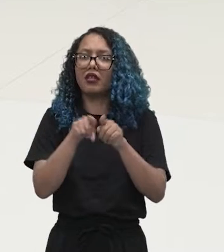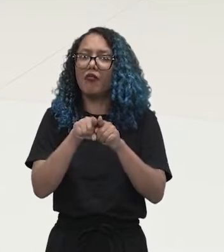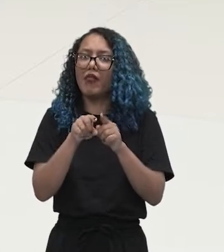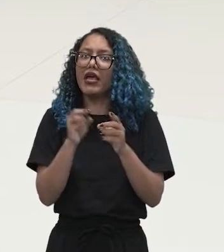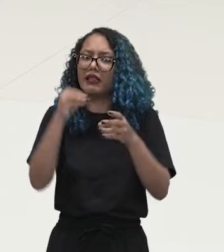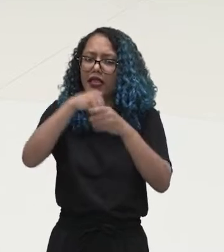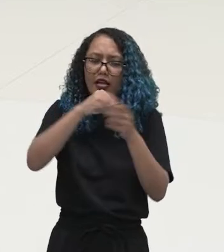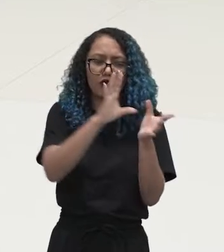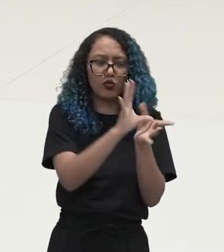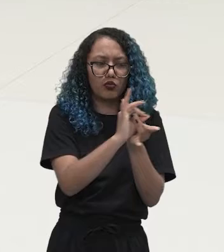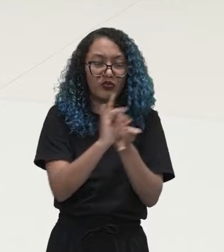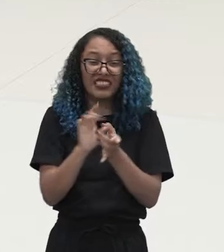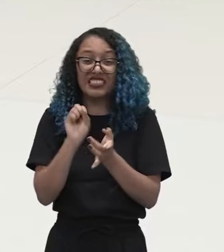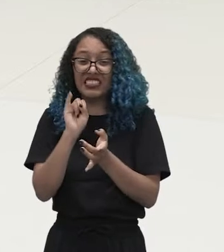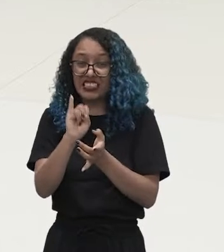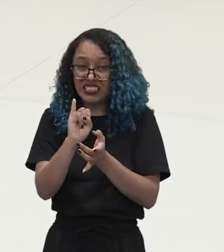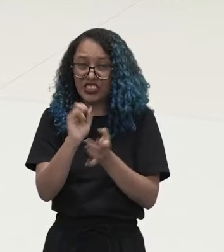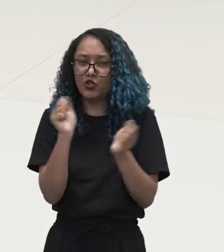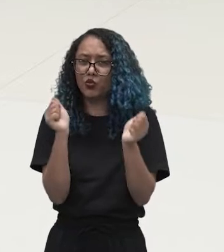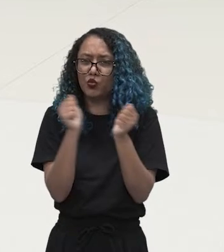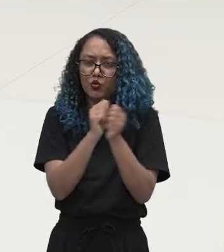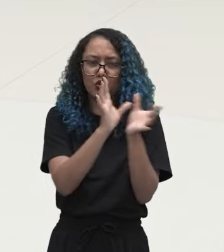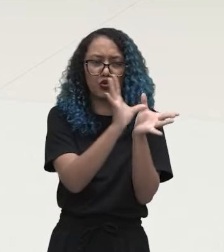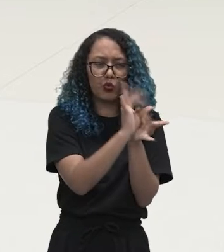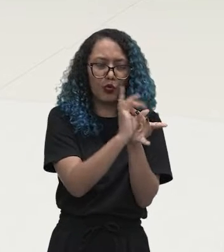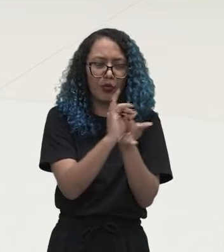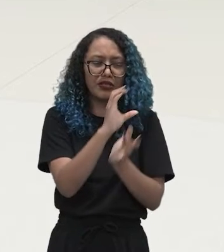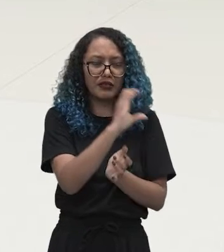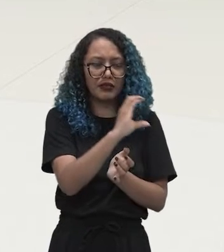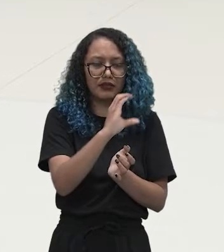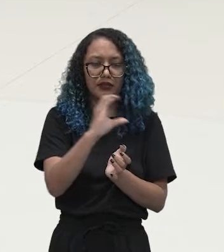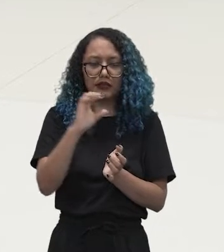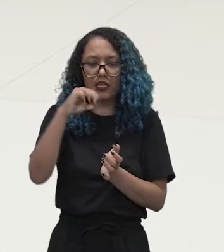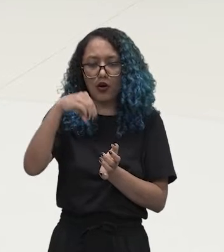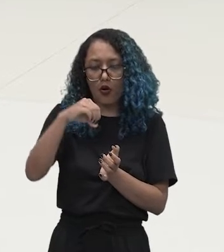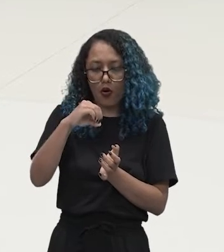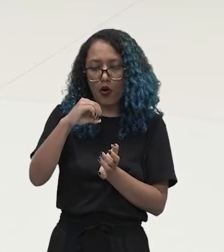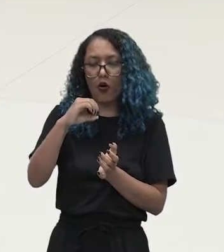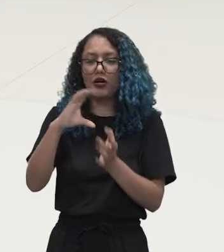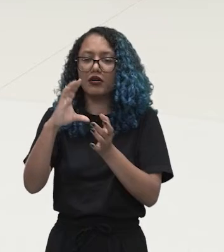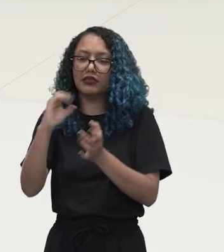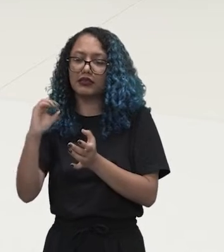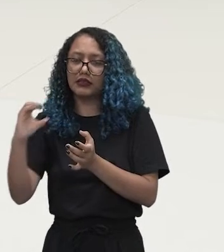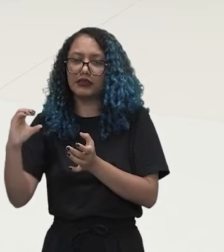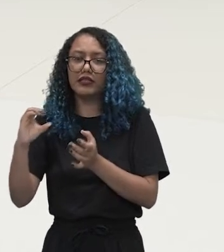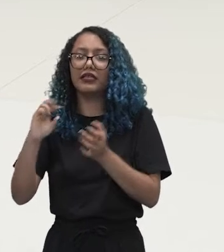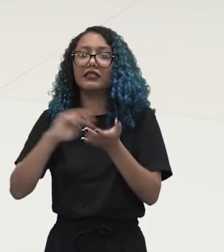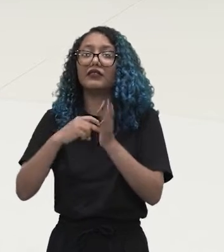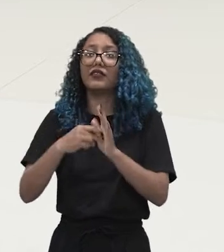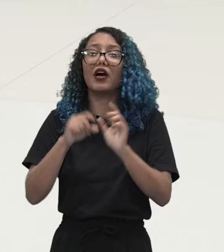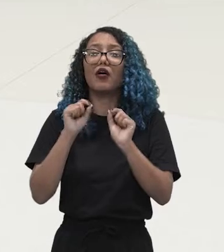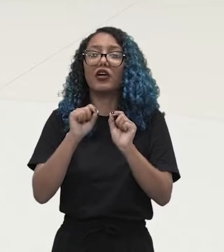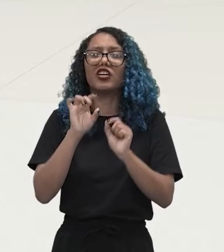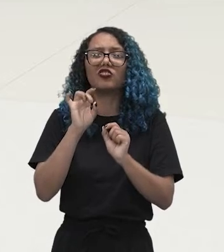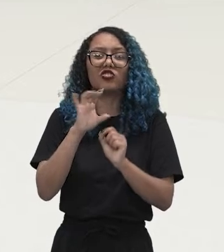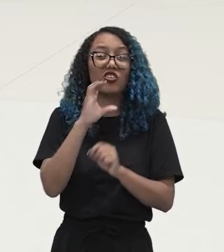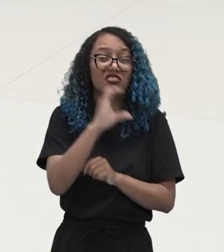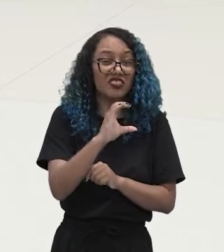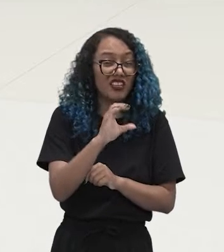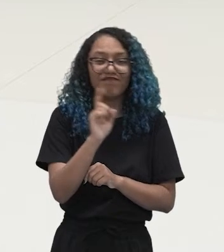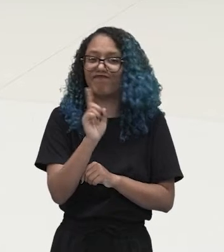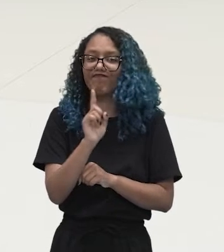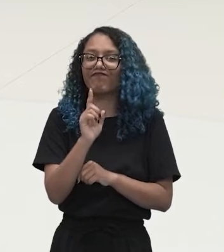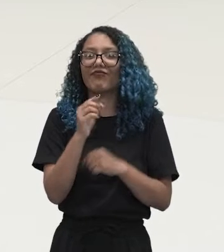cadeia, se está ali junto, se fazendo parte da cadeia principal, quer dizer que a cadeia ela não é formada só por carbono, ela é uma